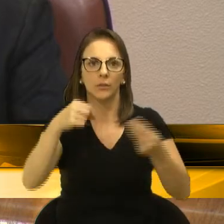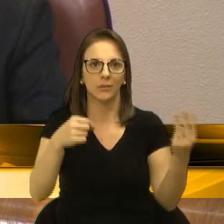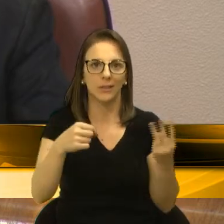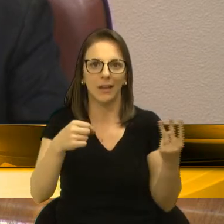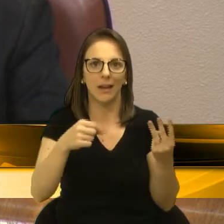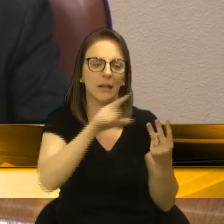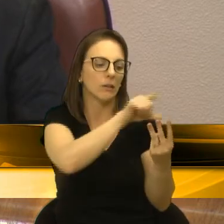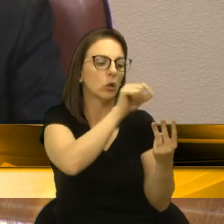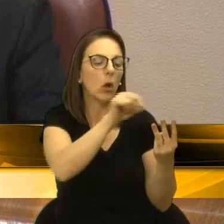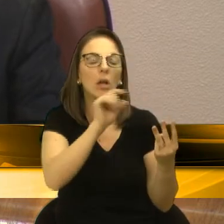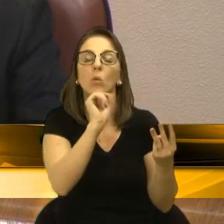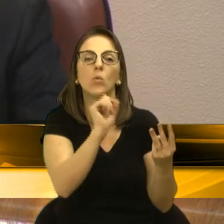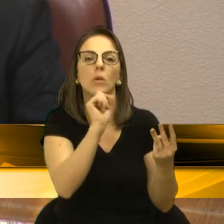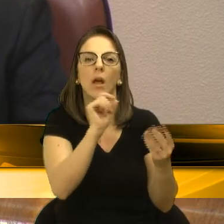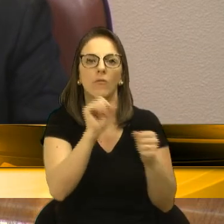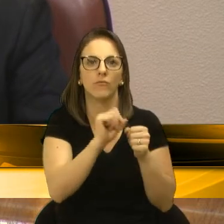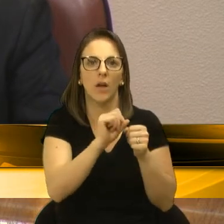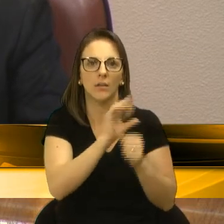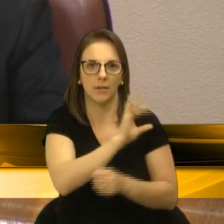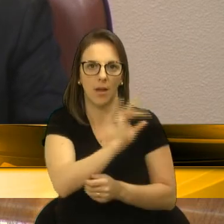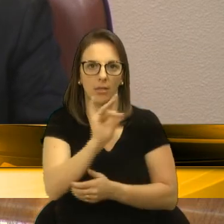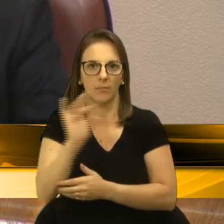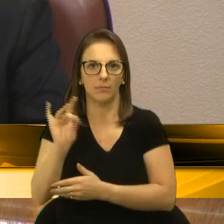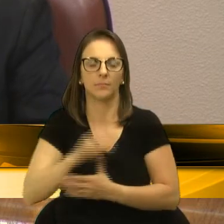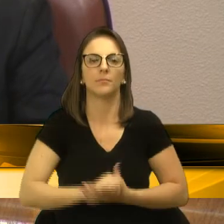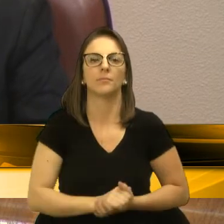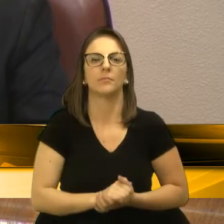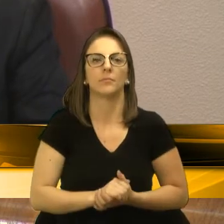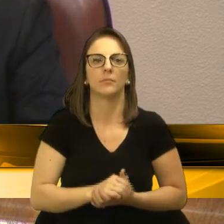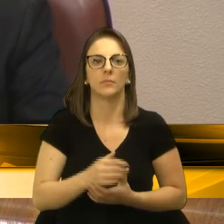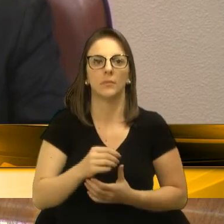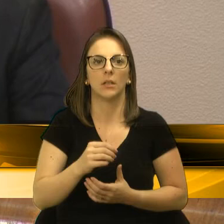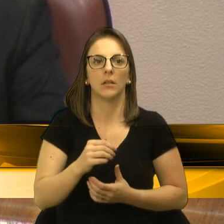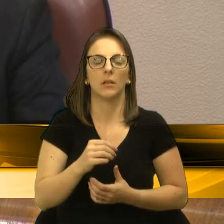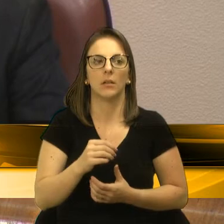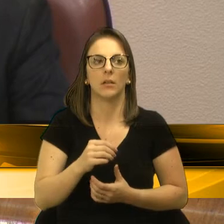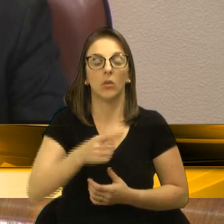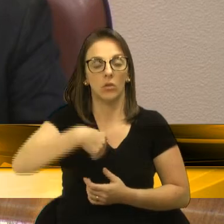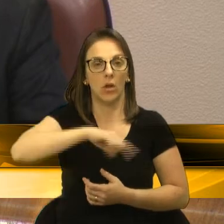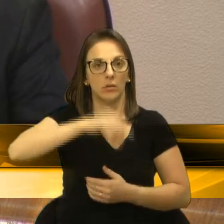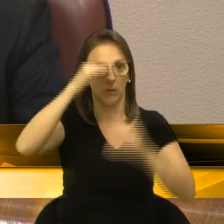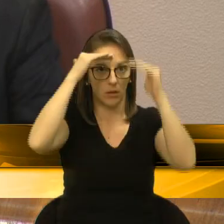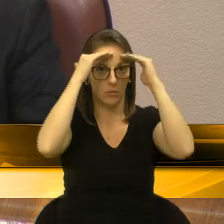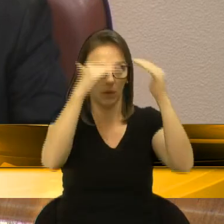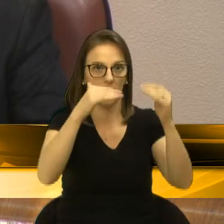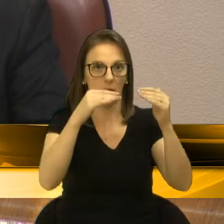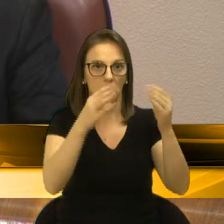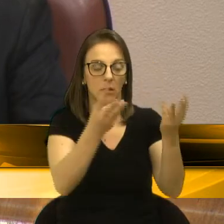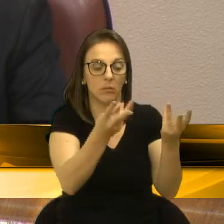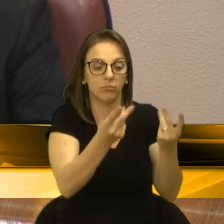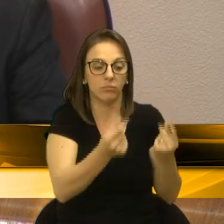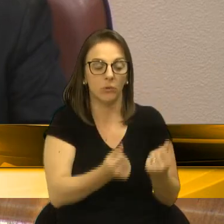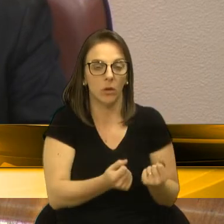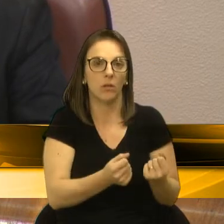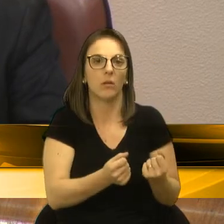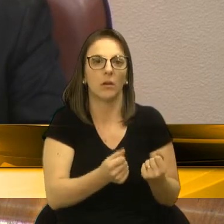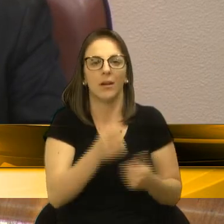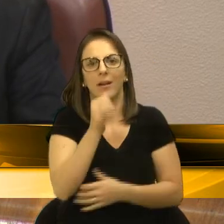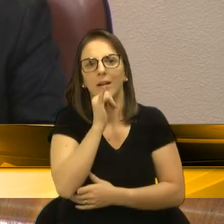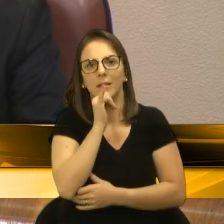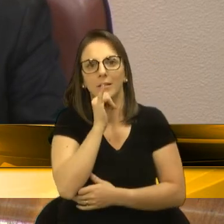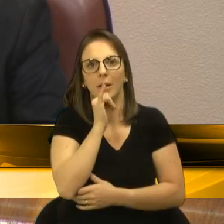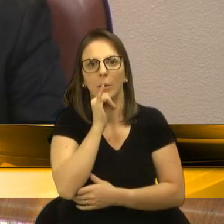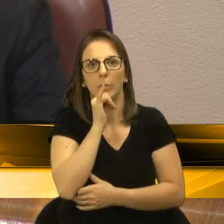acerto. Vale lembrar que nós vamos obedecer à proporcionalidade. Se for sorteado um candidato